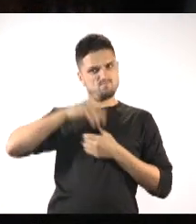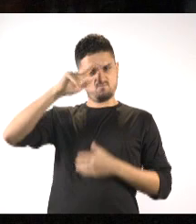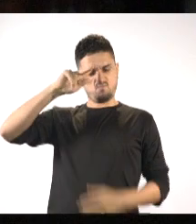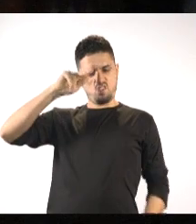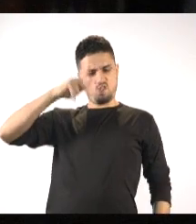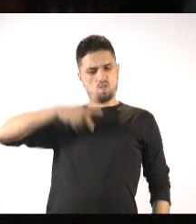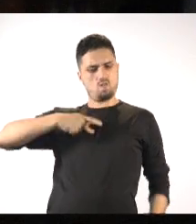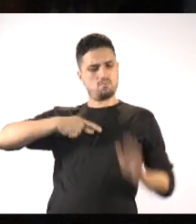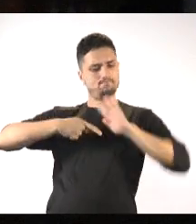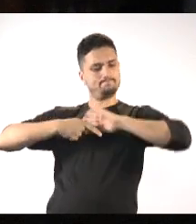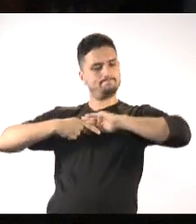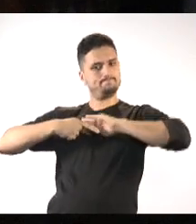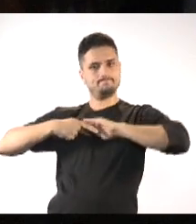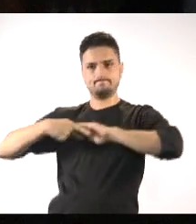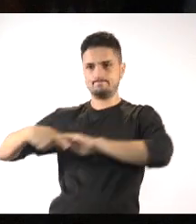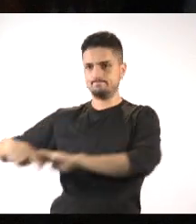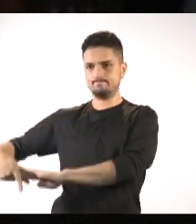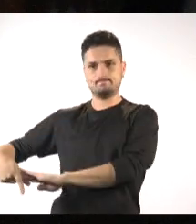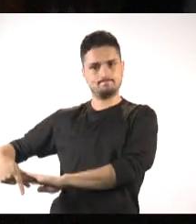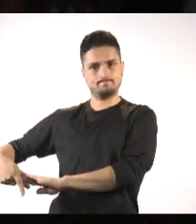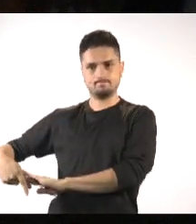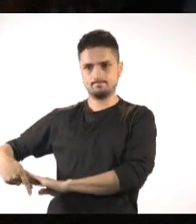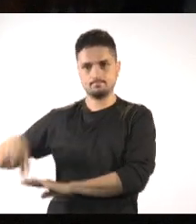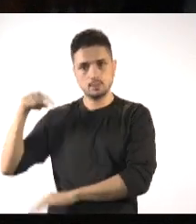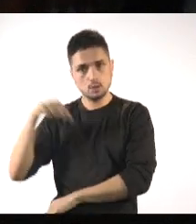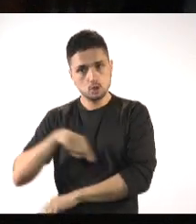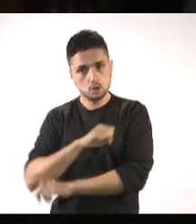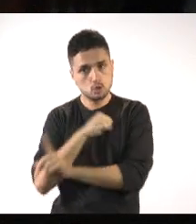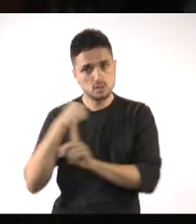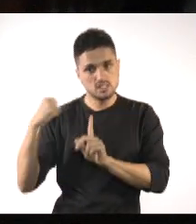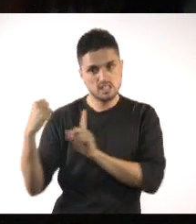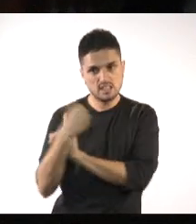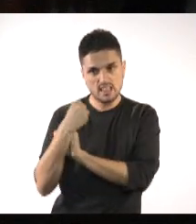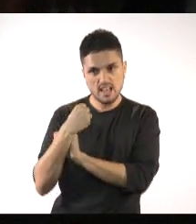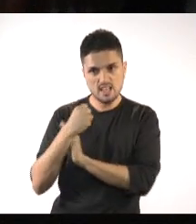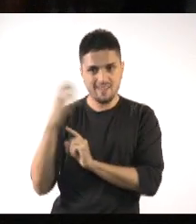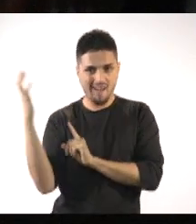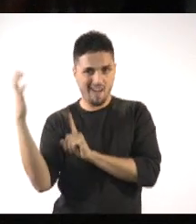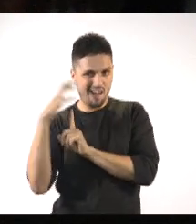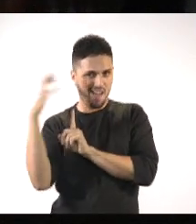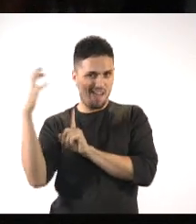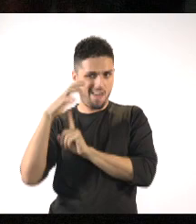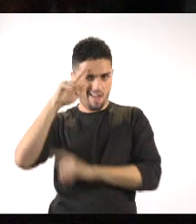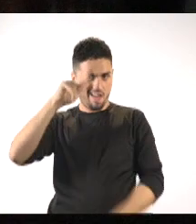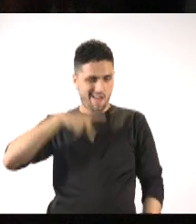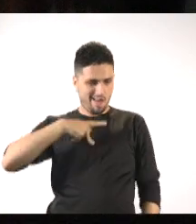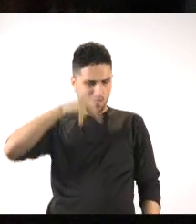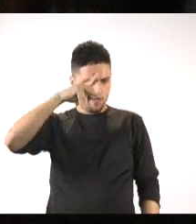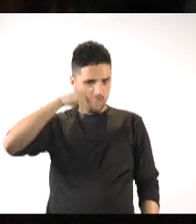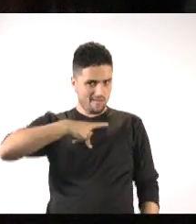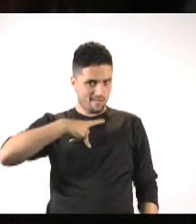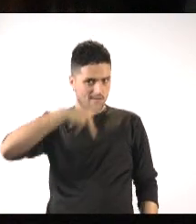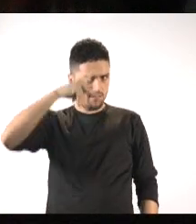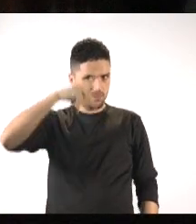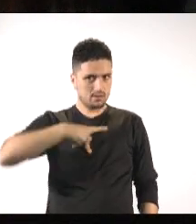indiferença que a sociedade já coloca dentro do meu coração. Eu acho que não é